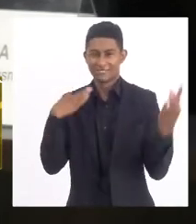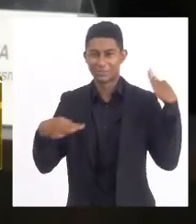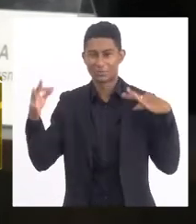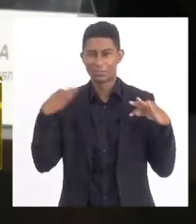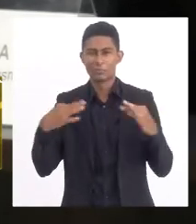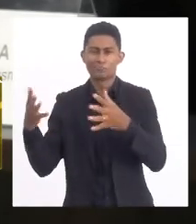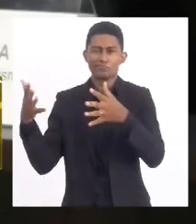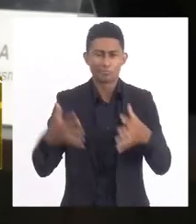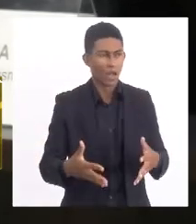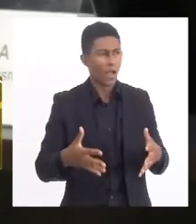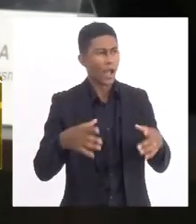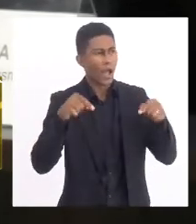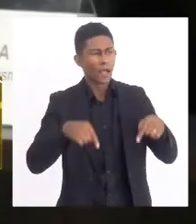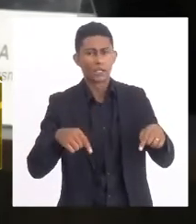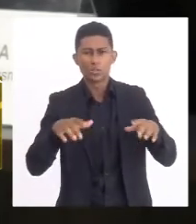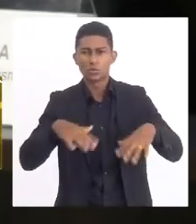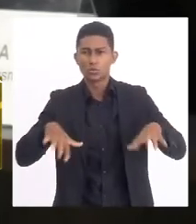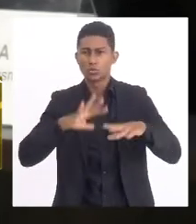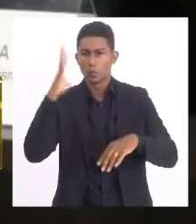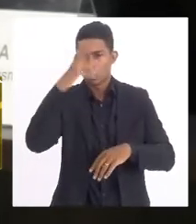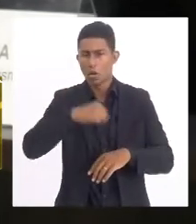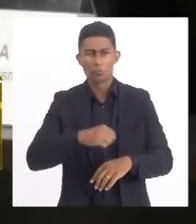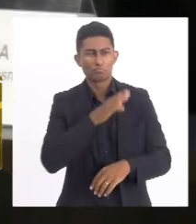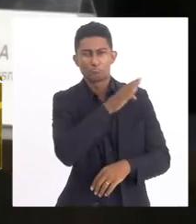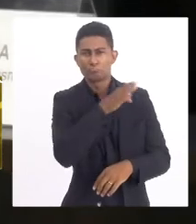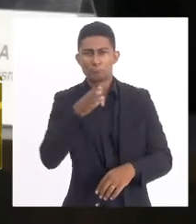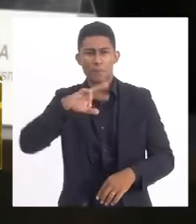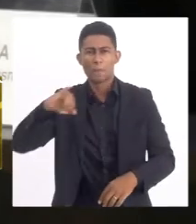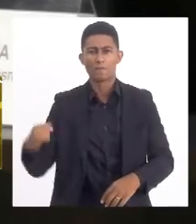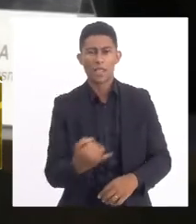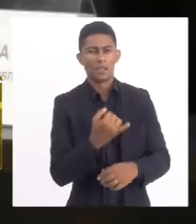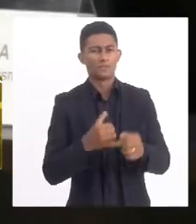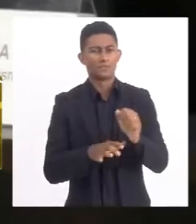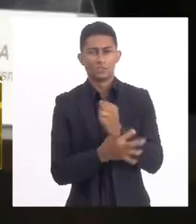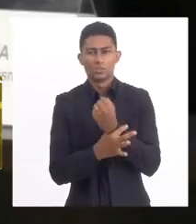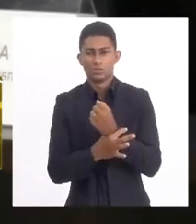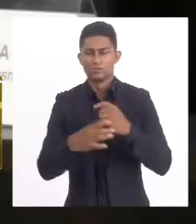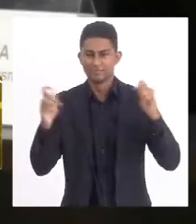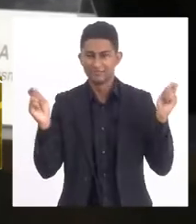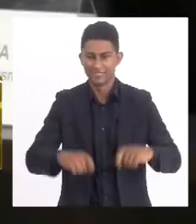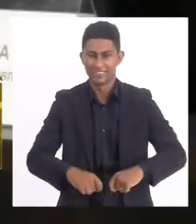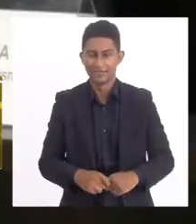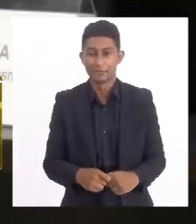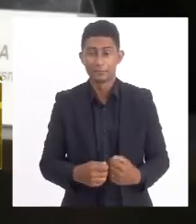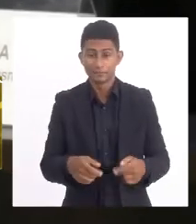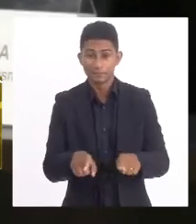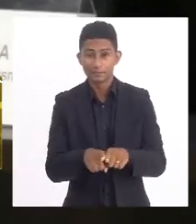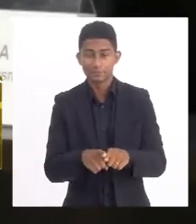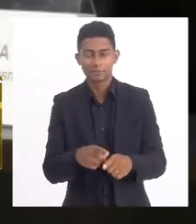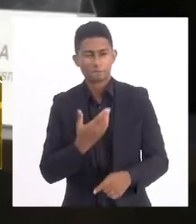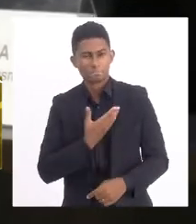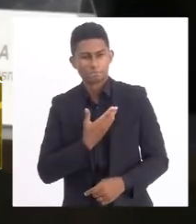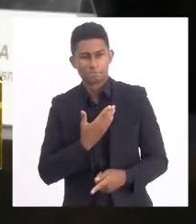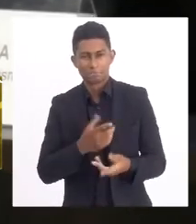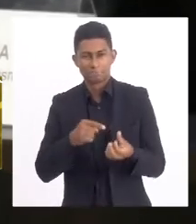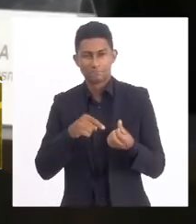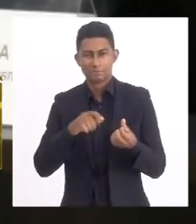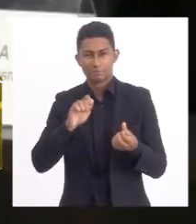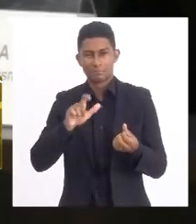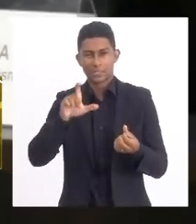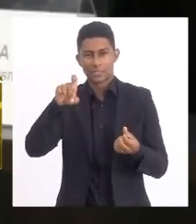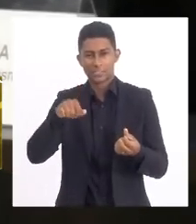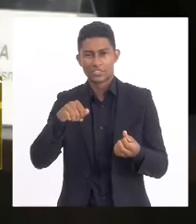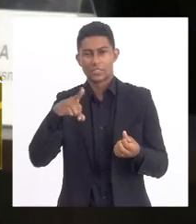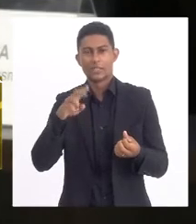curtir um pouco as belezas da nossa cidade do nosso Estado é Alexandre Sampaio meu colega da Diretoria da